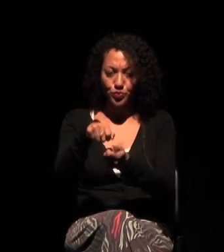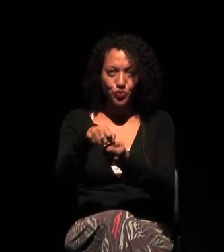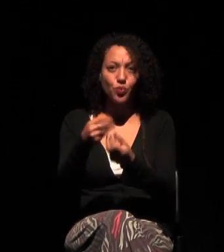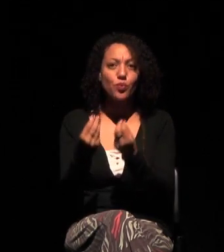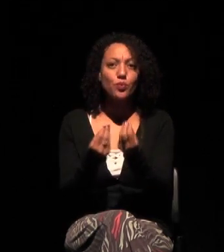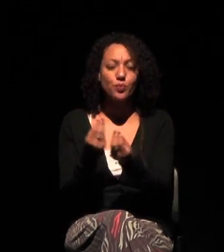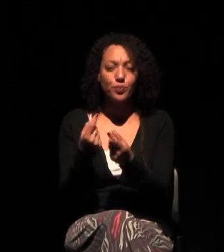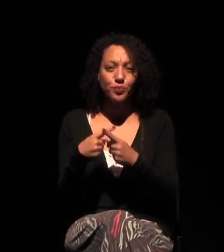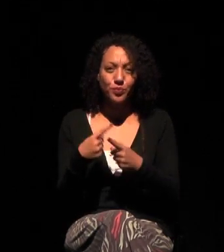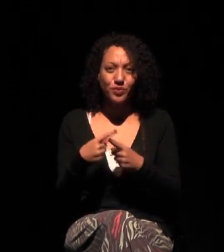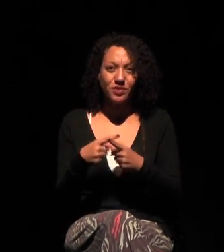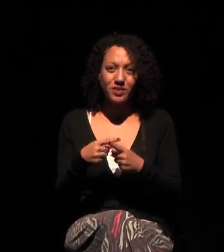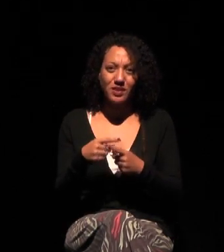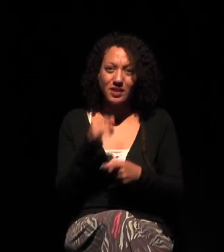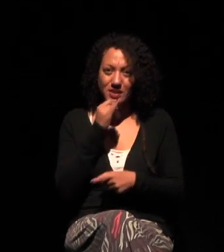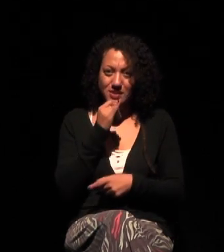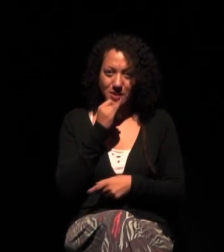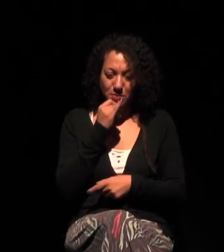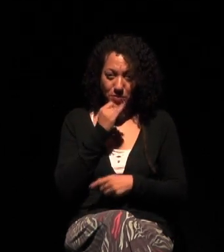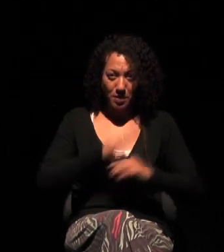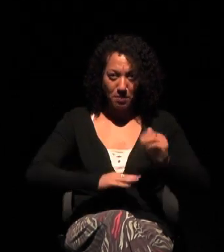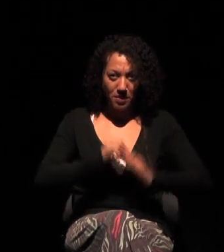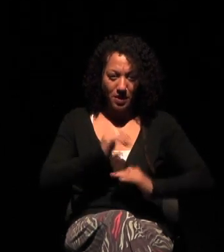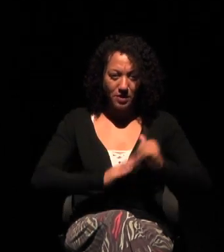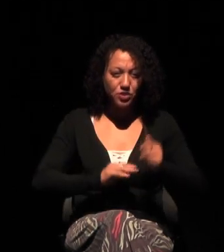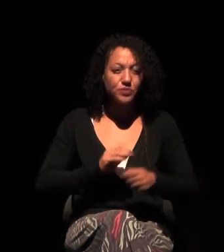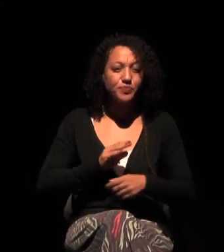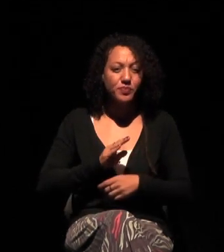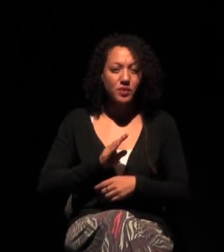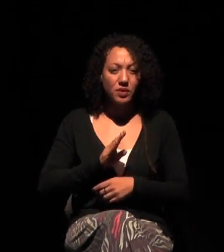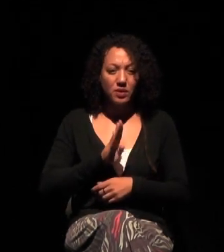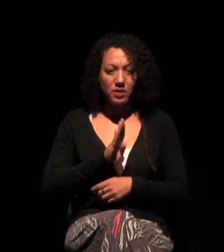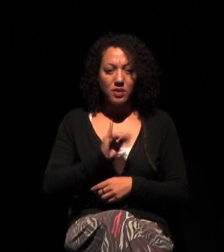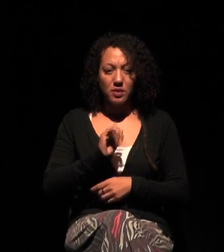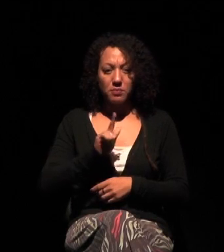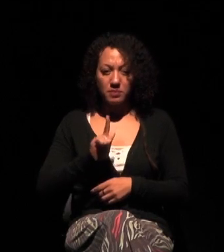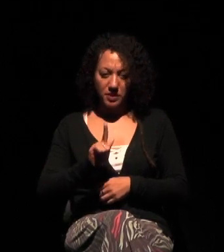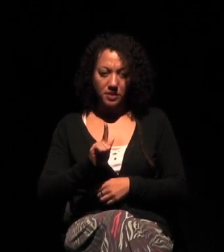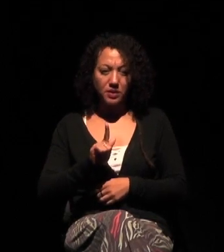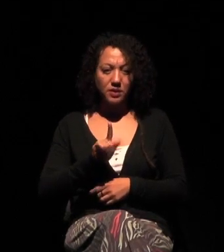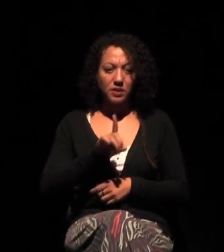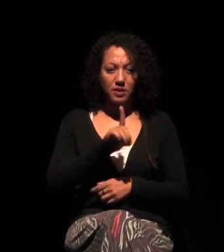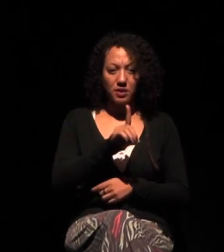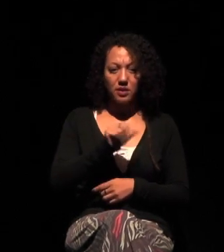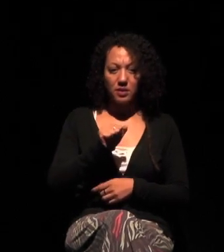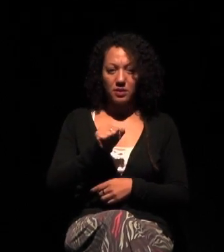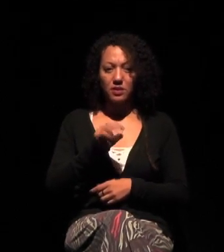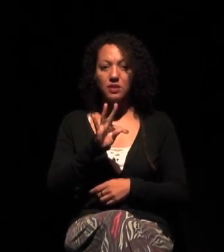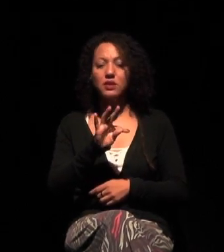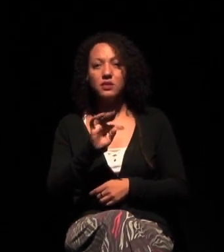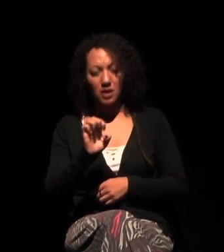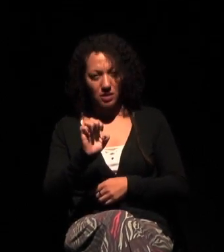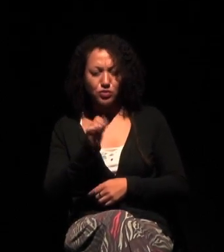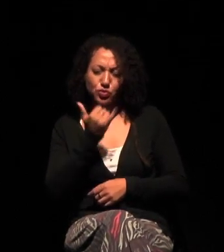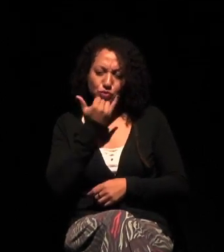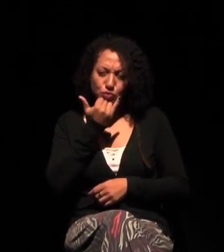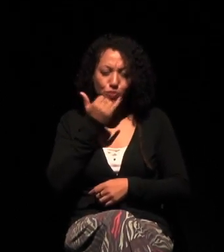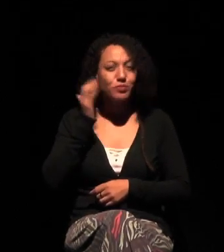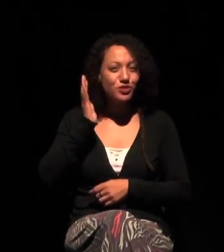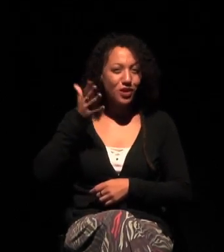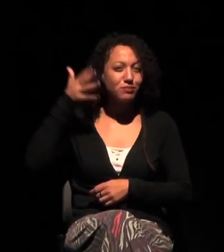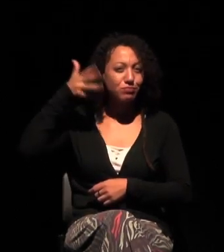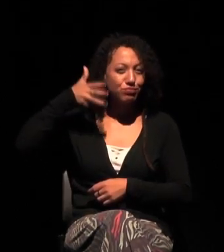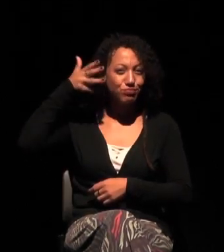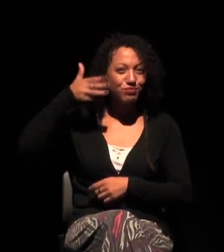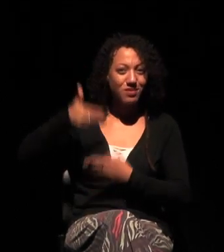por exemplo o bic vai ter eu peço desculpa me assusta já que buscaram algumas das palestras que houve